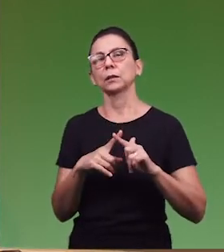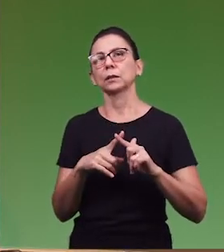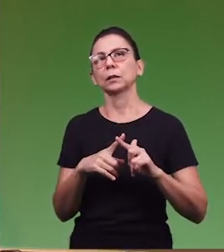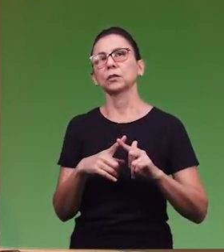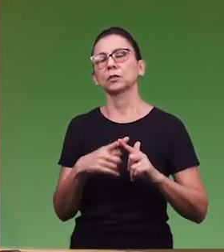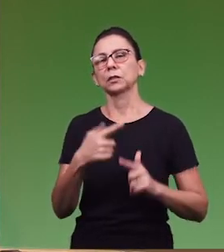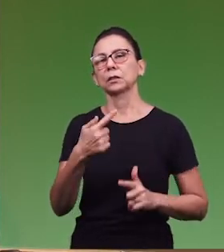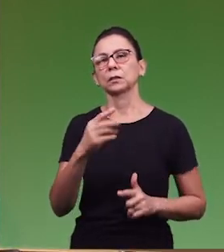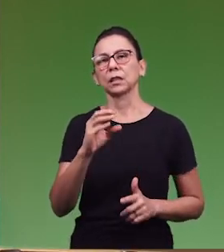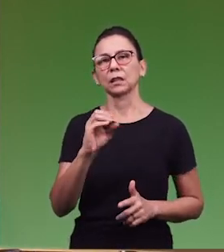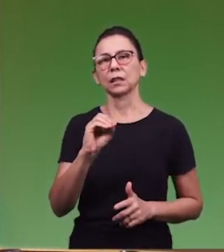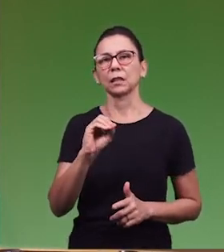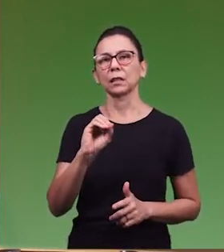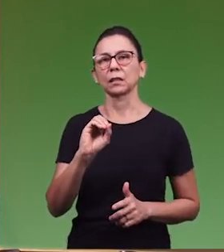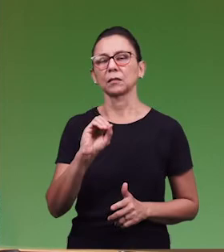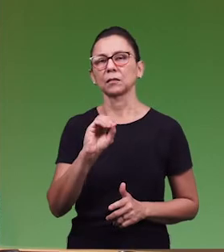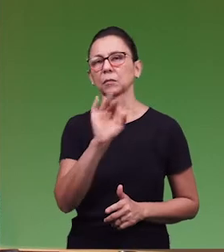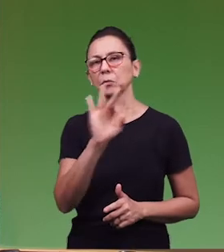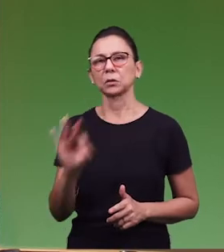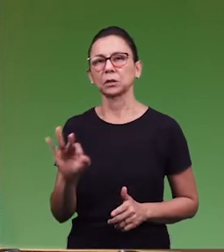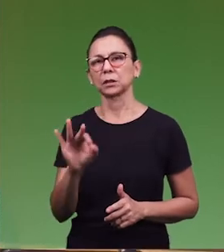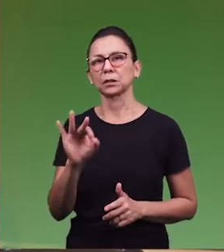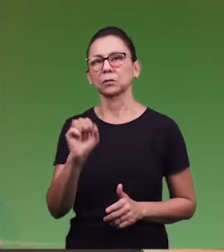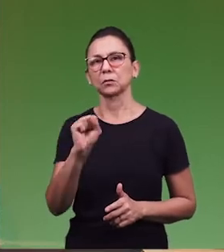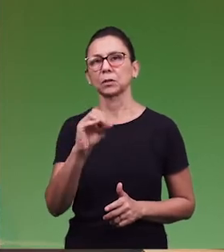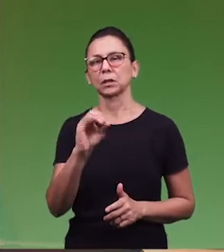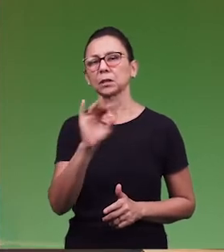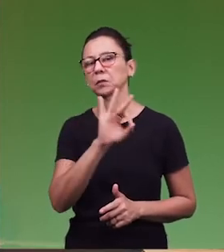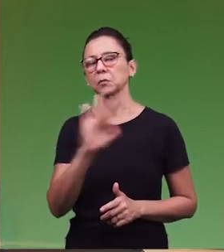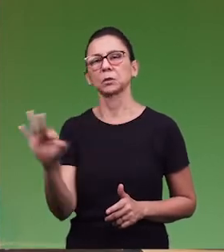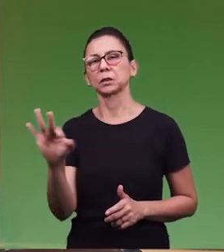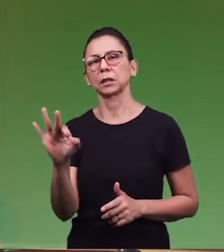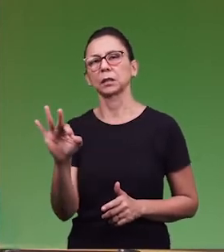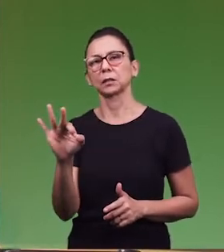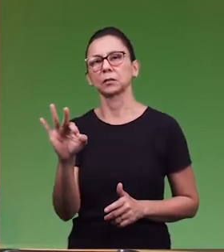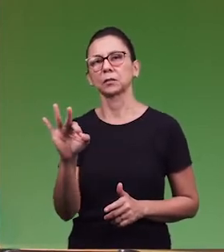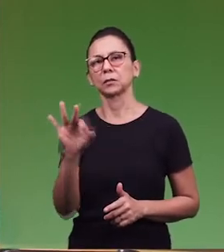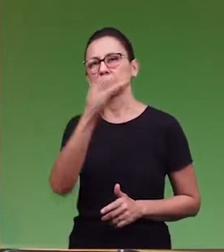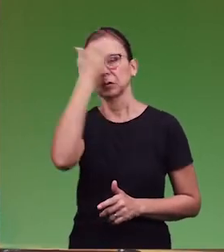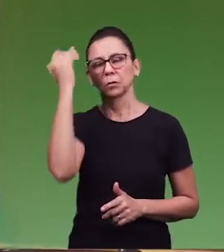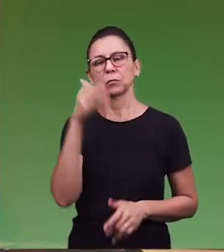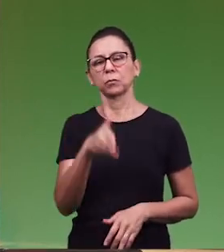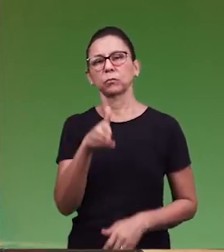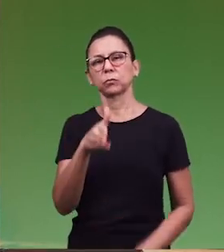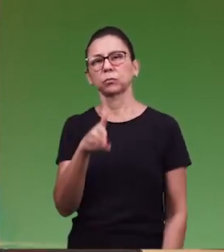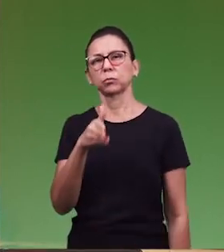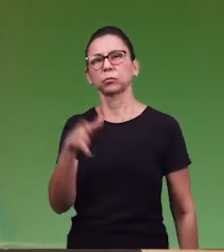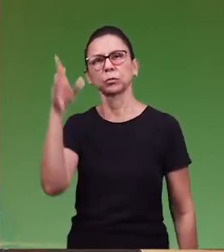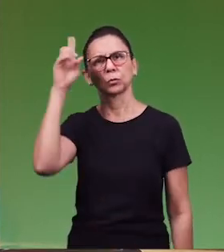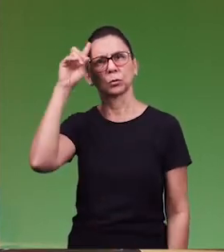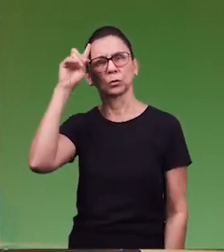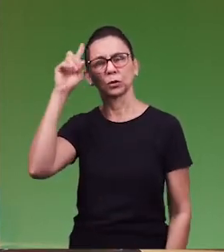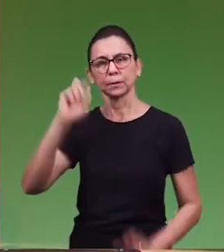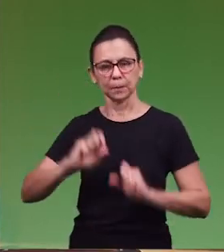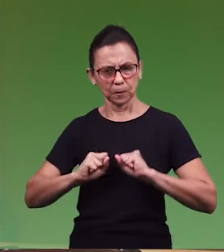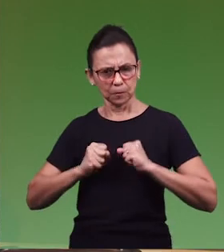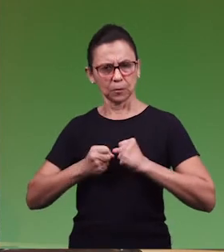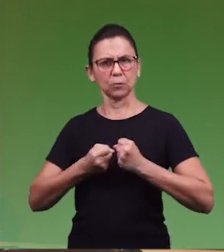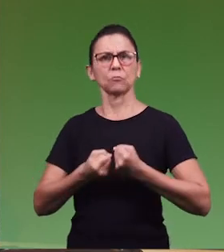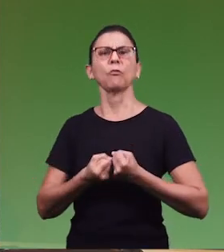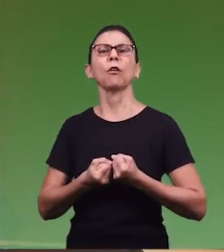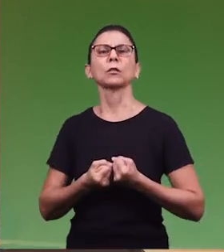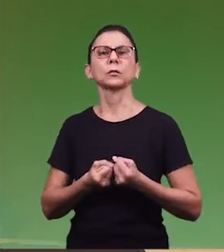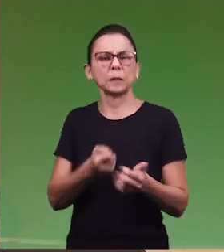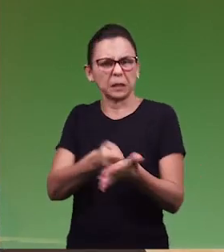membros participando de culto praticamente todos os dias, você vai ver que esses irmãos então são perseverantes. O culto todos os dias,